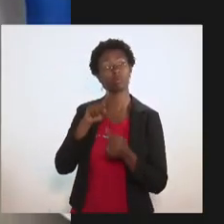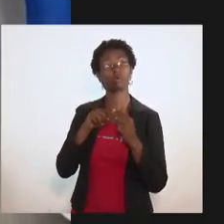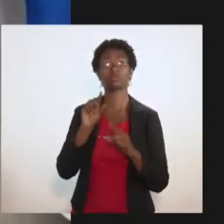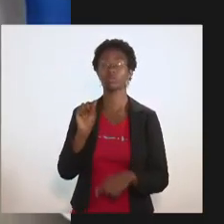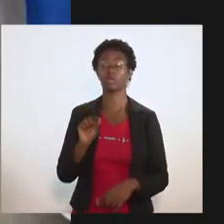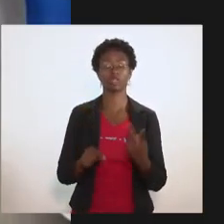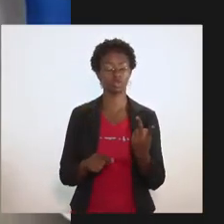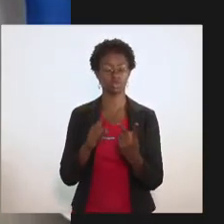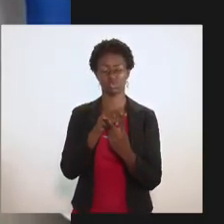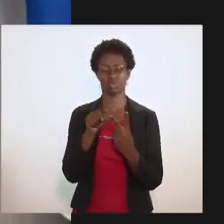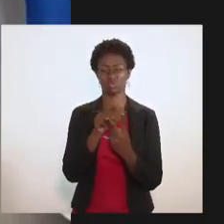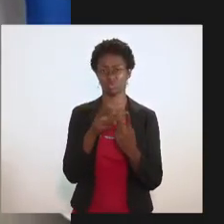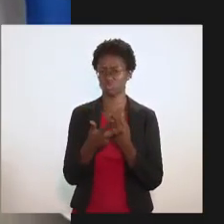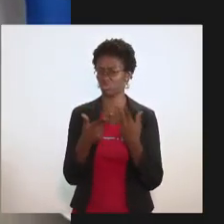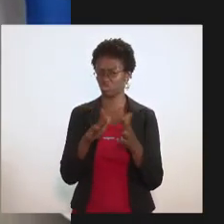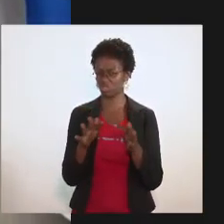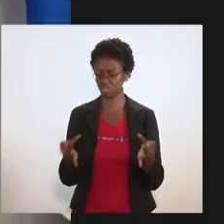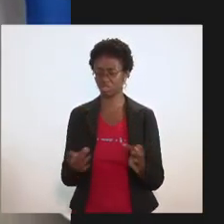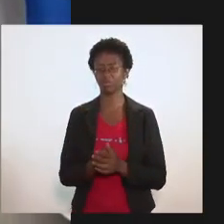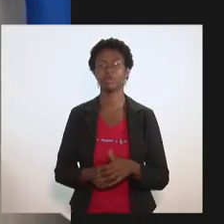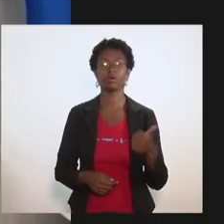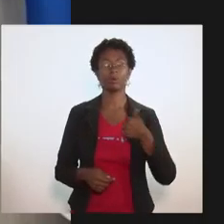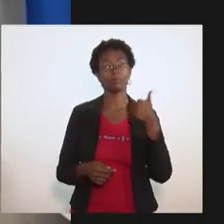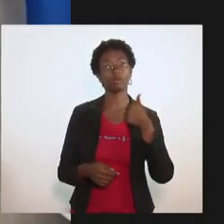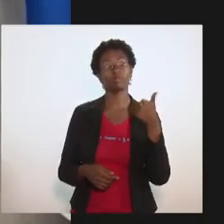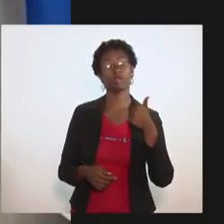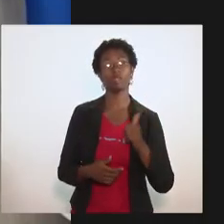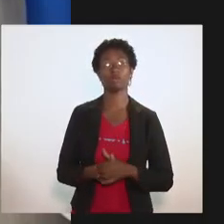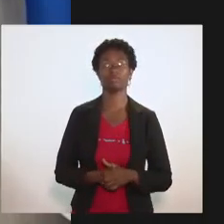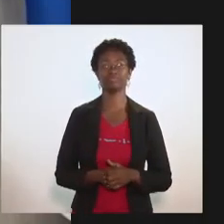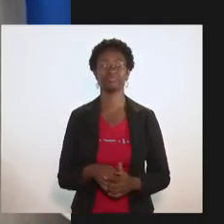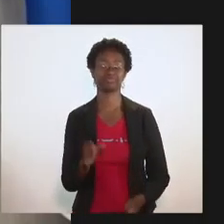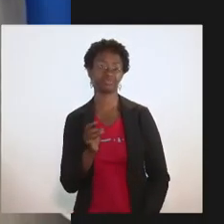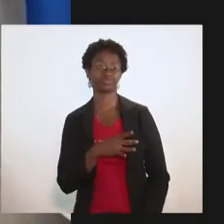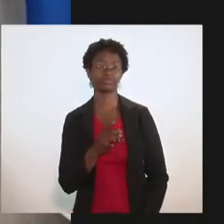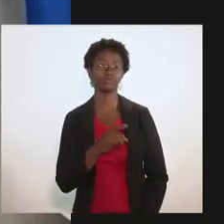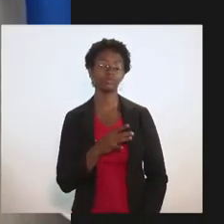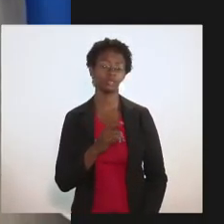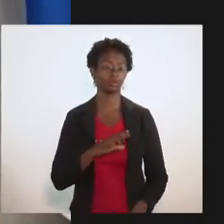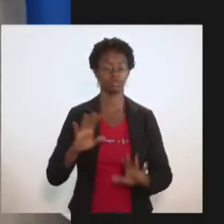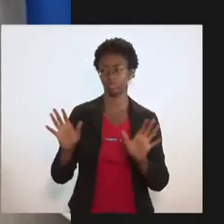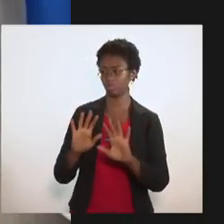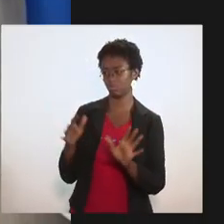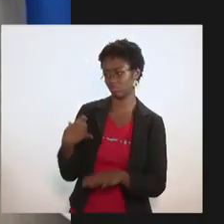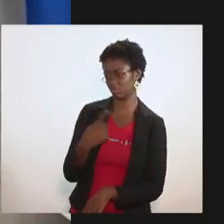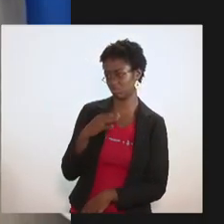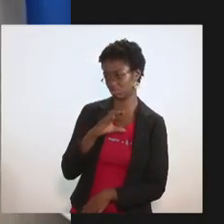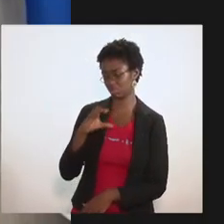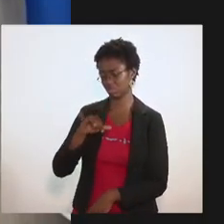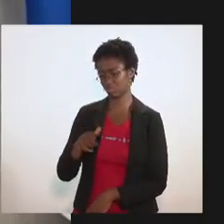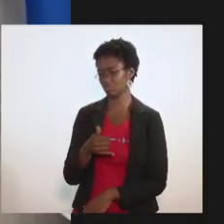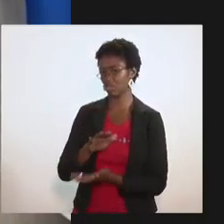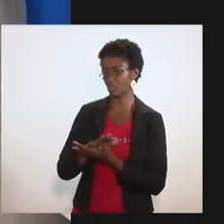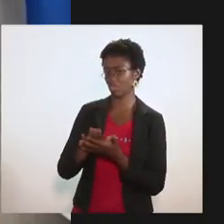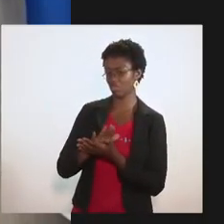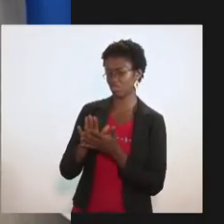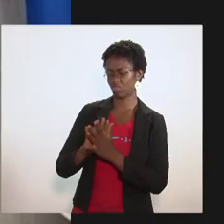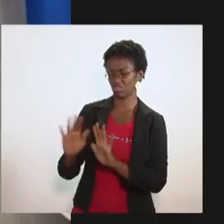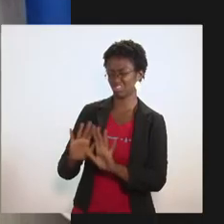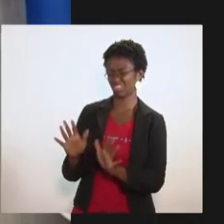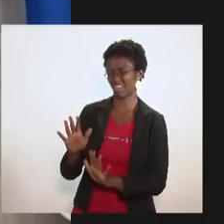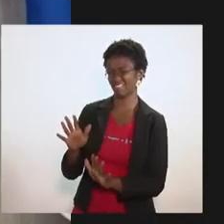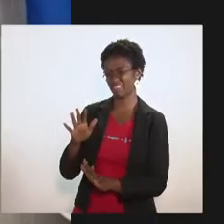evangélico praticante. E a gente está conversando aqui agora, nesse exato momento, diante do que foi dito pelo deputado Márcio Pacheco, também pelo